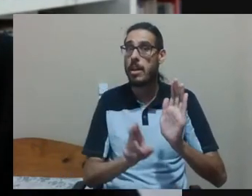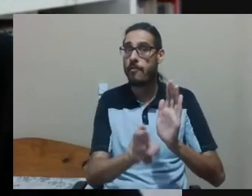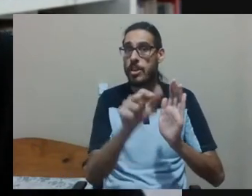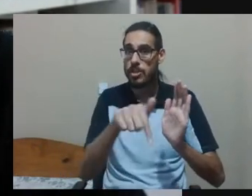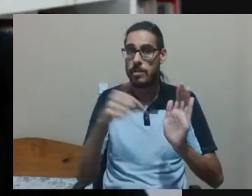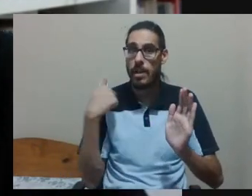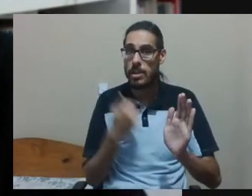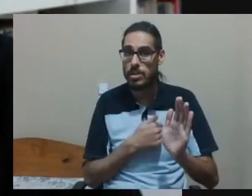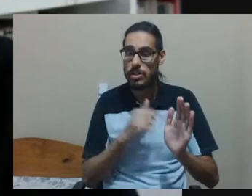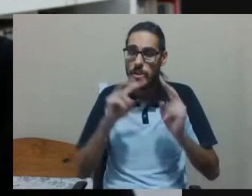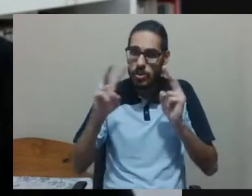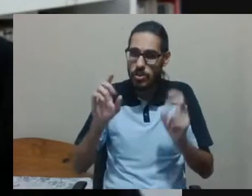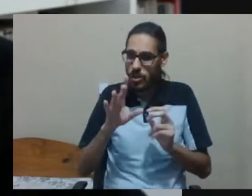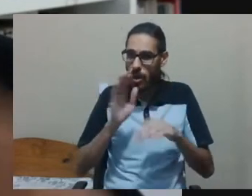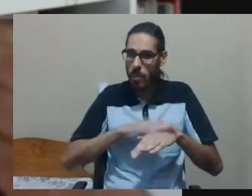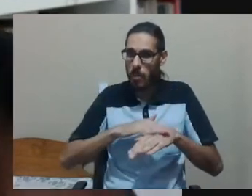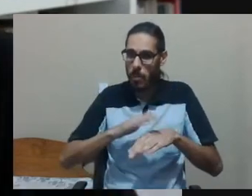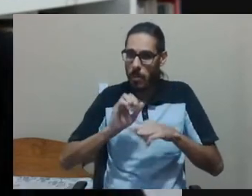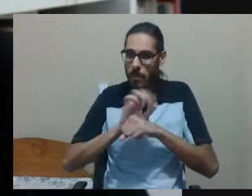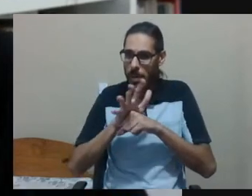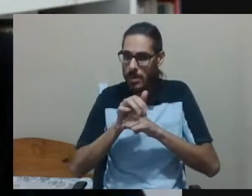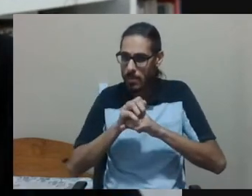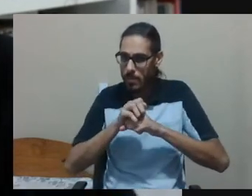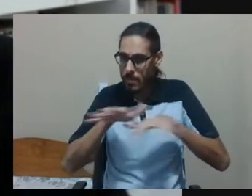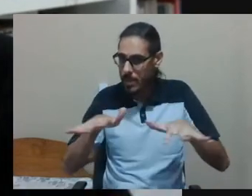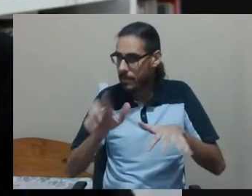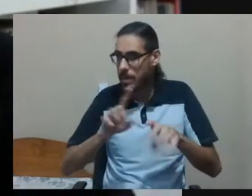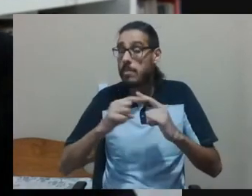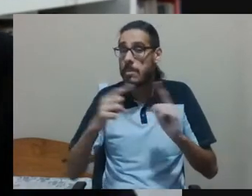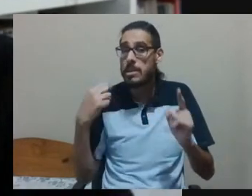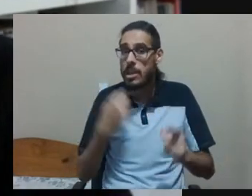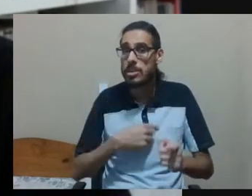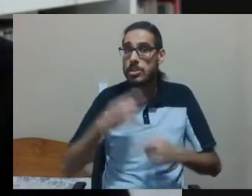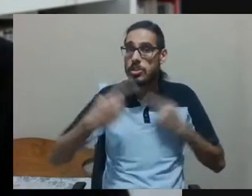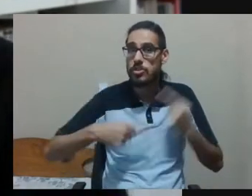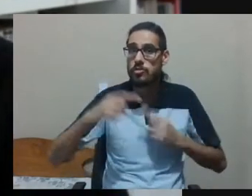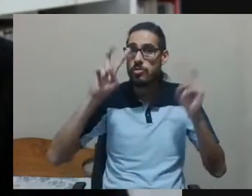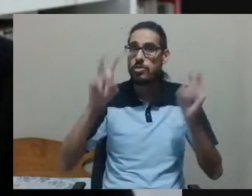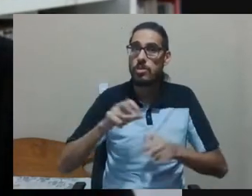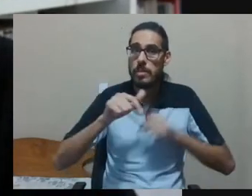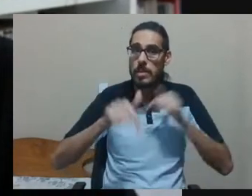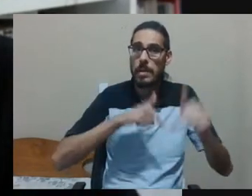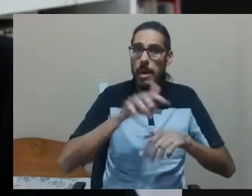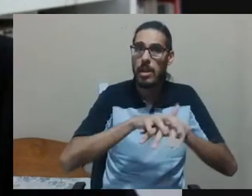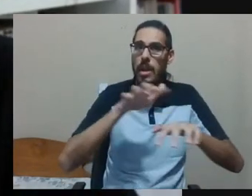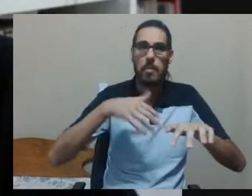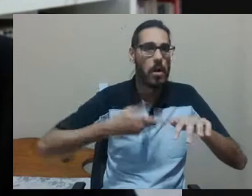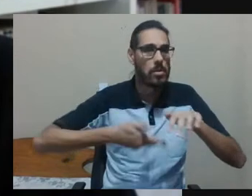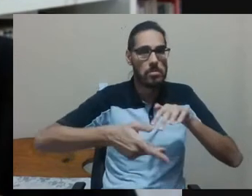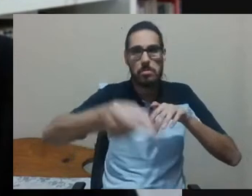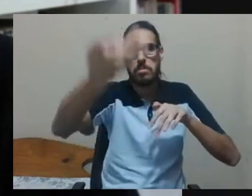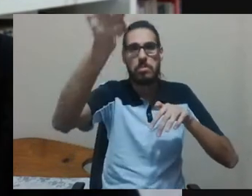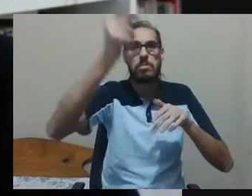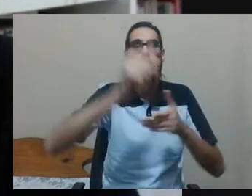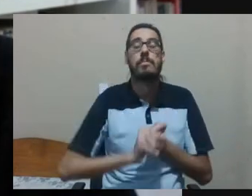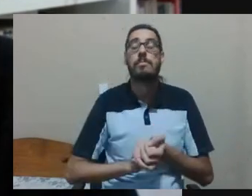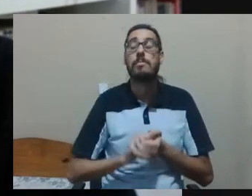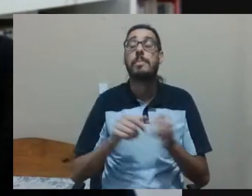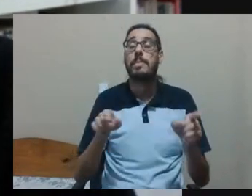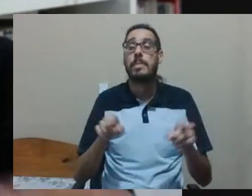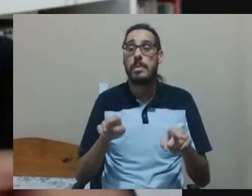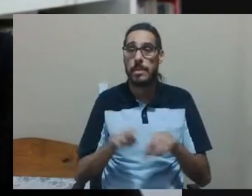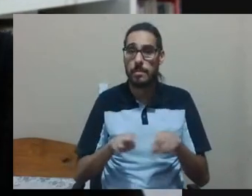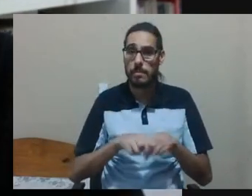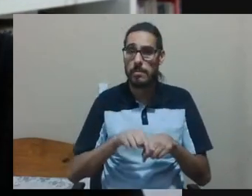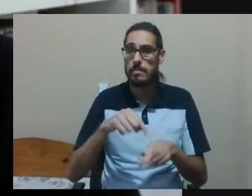apenas o contexto de pandemia, mas para discutirmos o trabalho remoto ao longo do tempo. E, além disso, é muito importante que